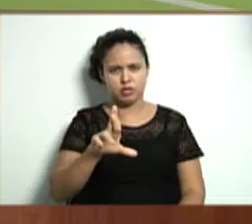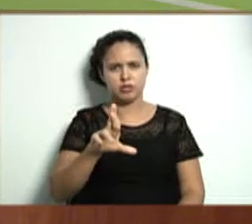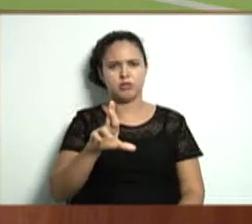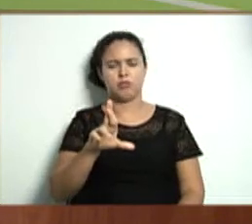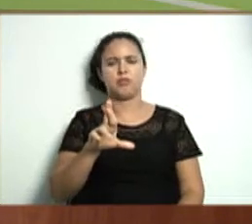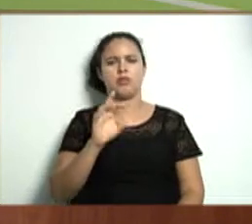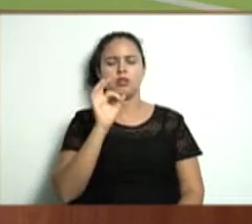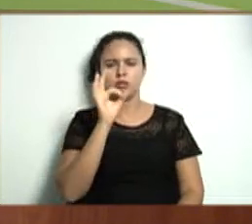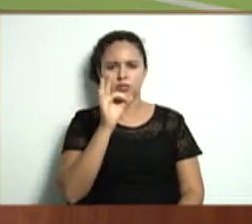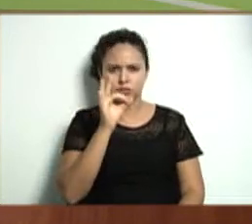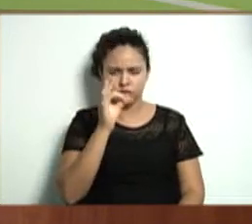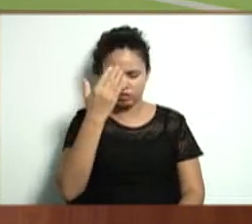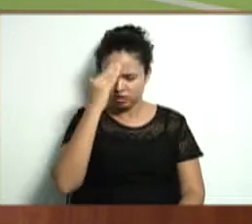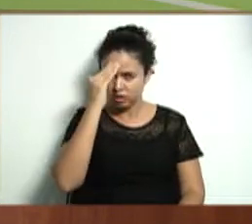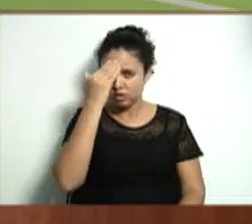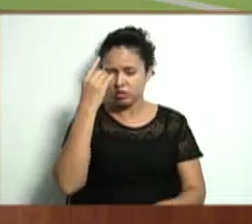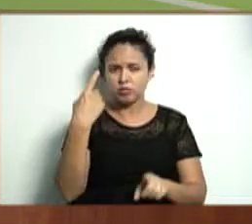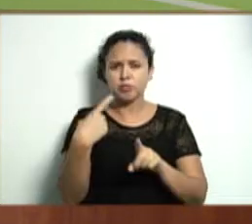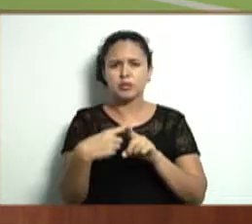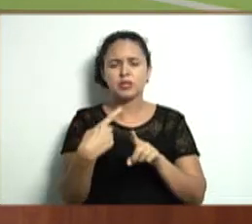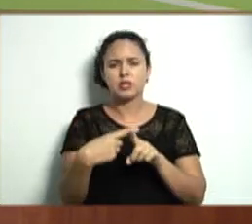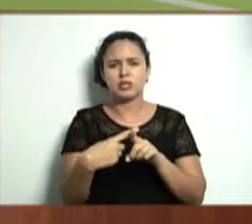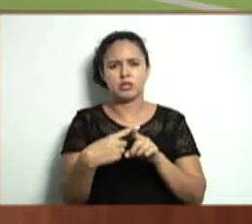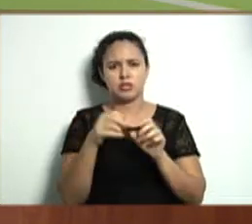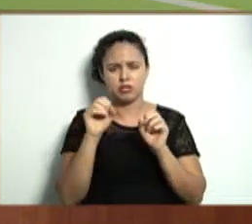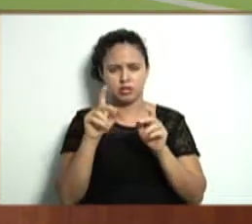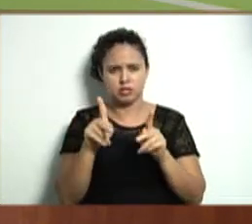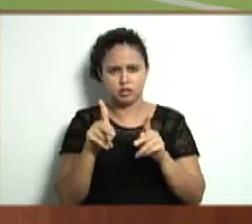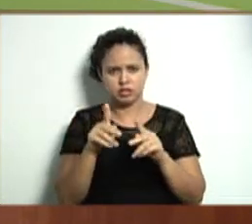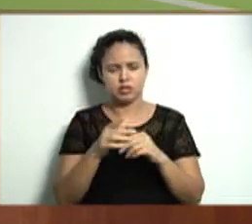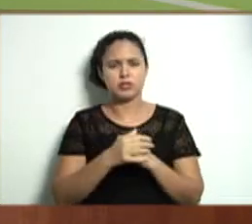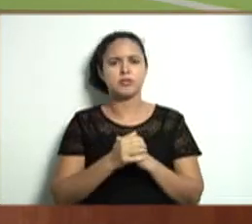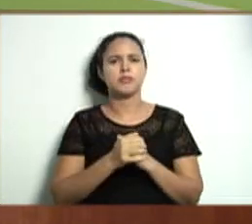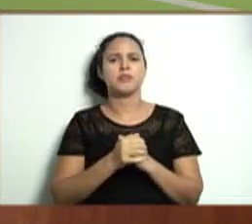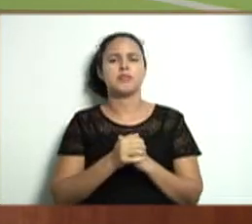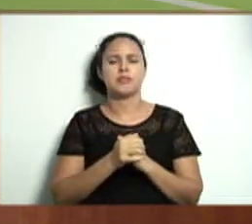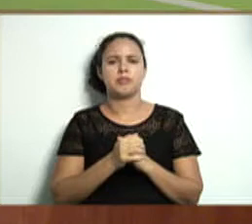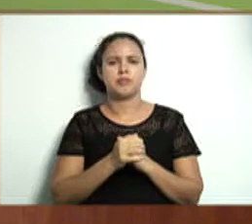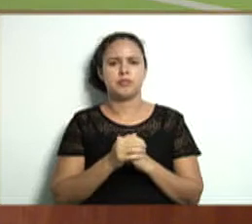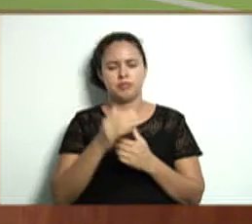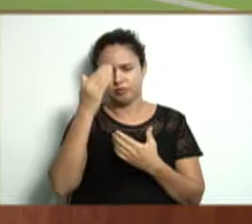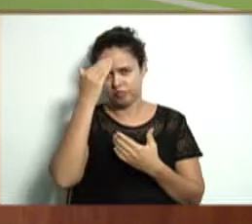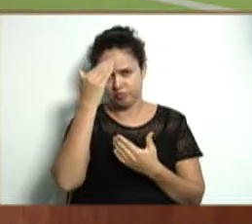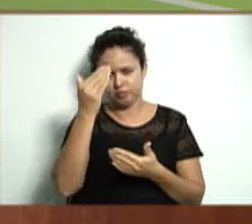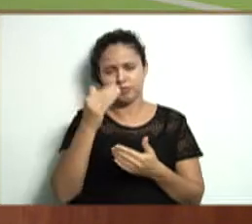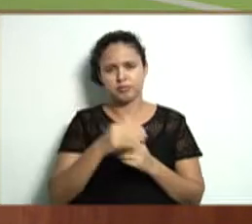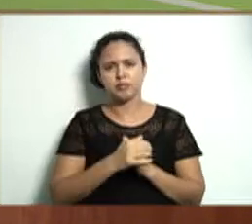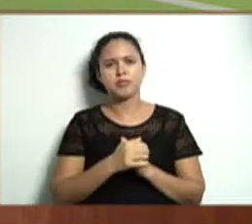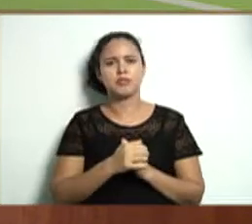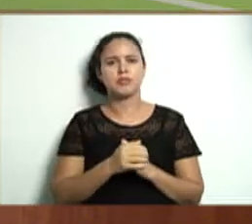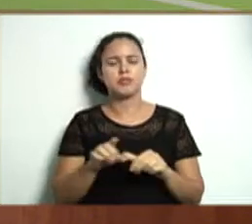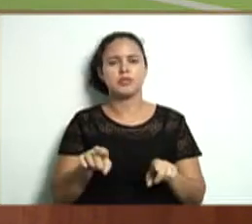que sim, se não, manda aqui a questão no chat para nós ajudarmos também, se for o caso.